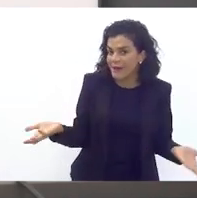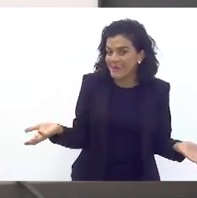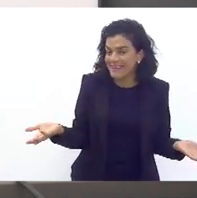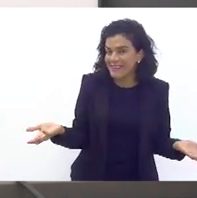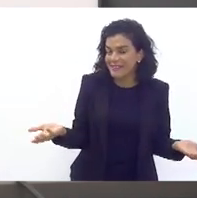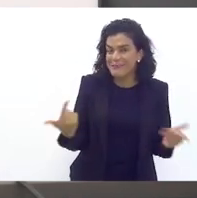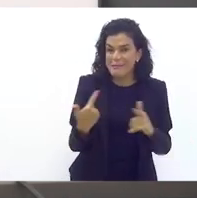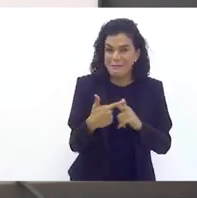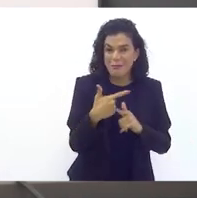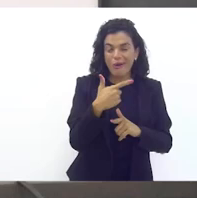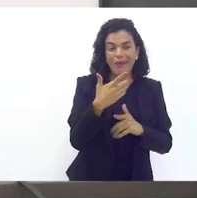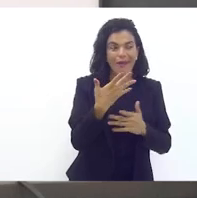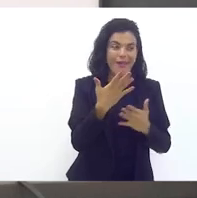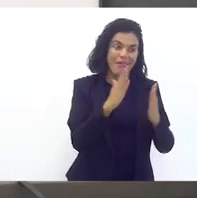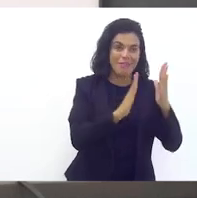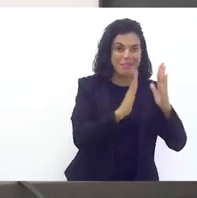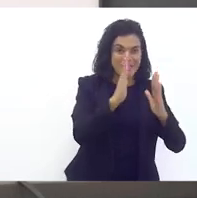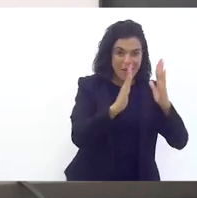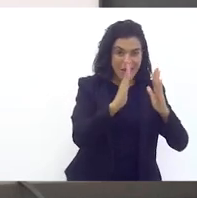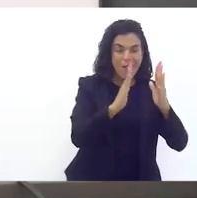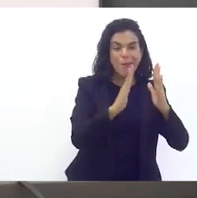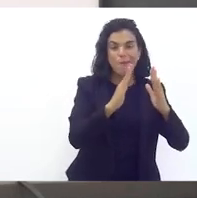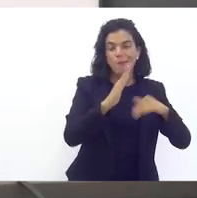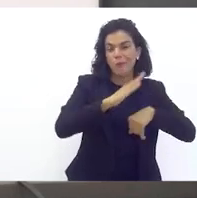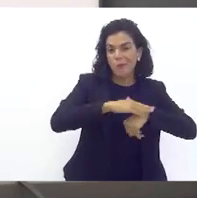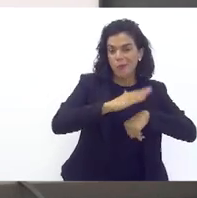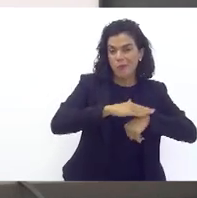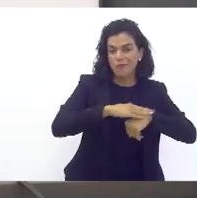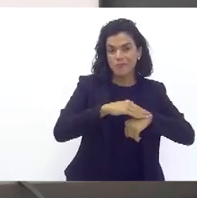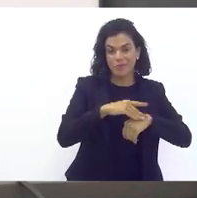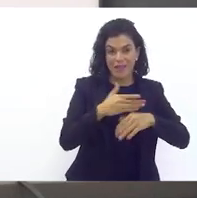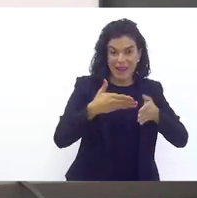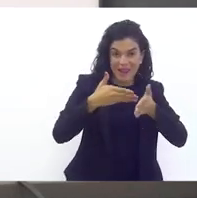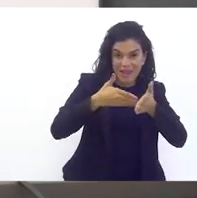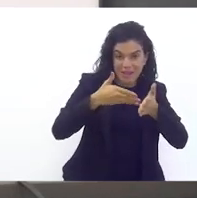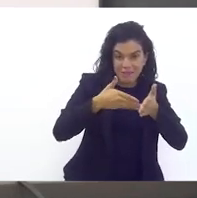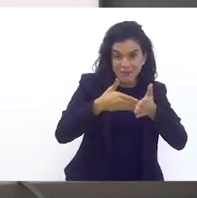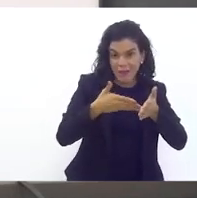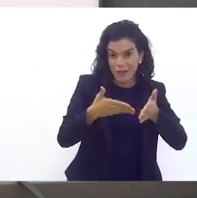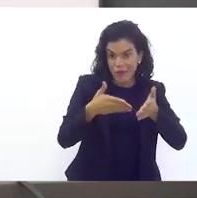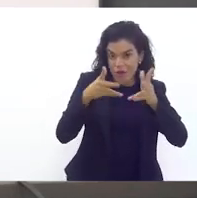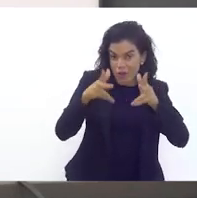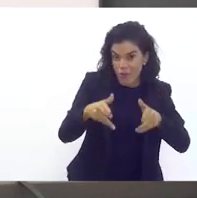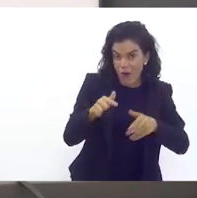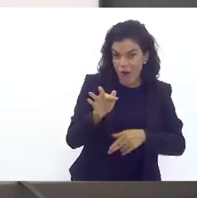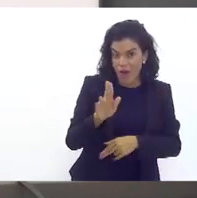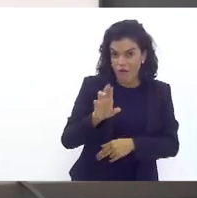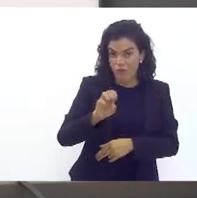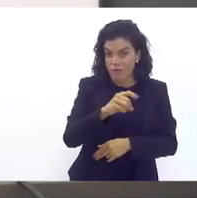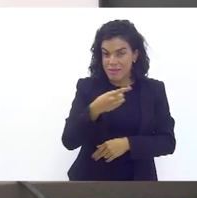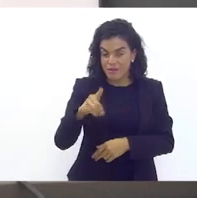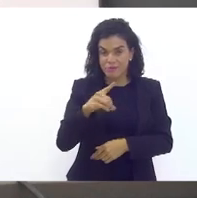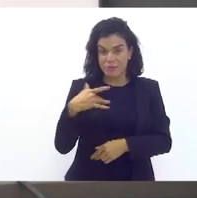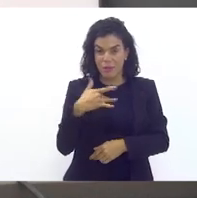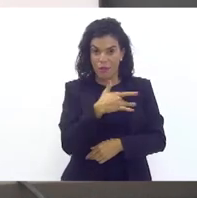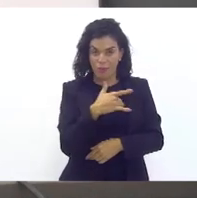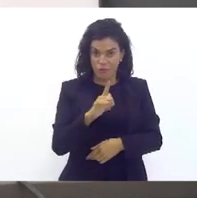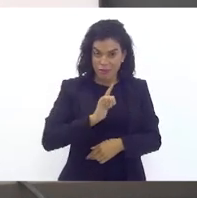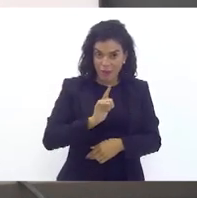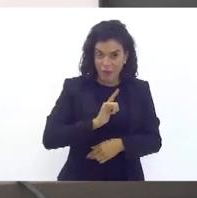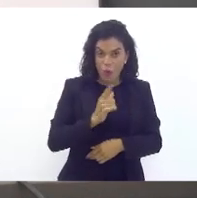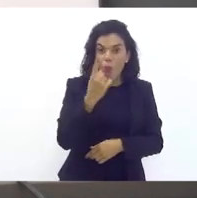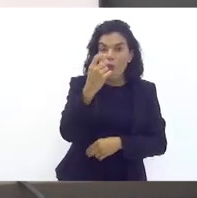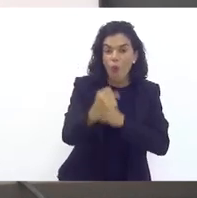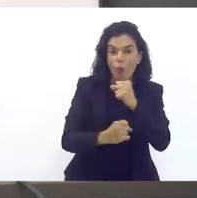Porque de tempo determinado e limitado, como a Fundação Saúde tem feito, onde a pessoa tem um ano